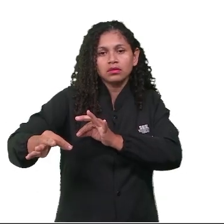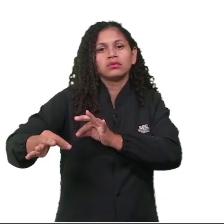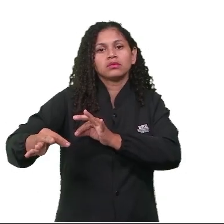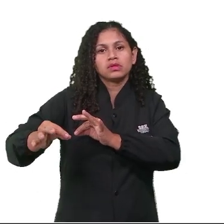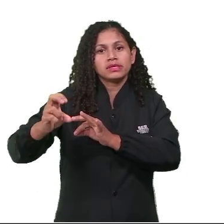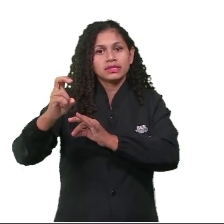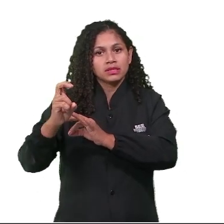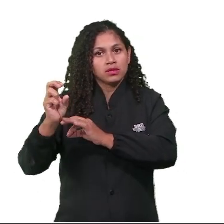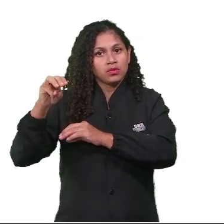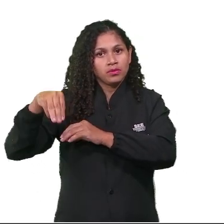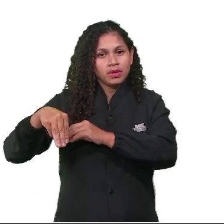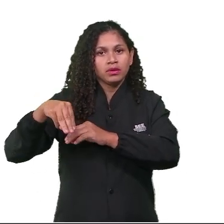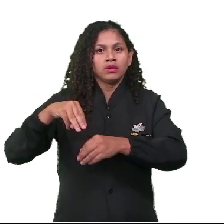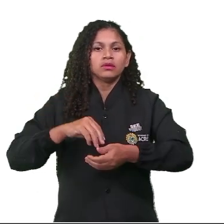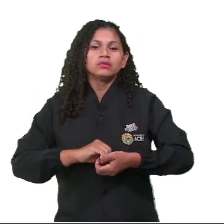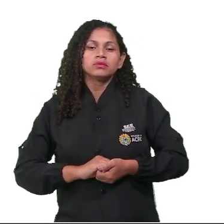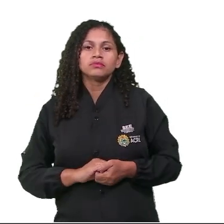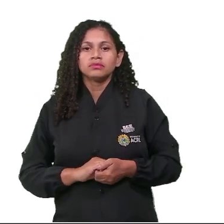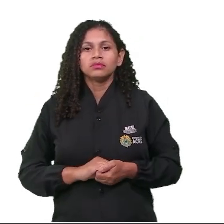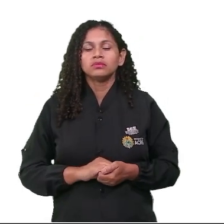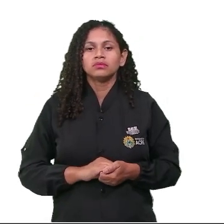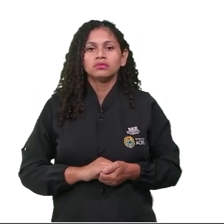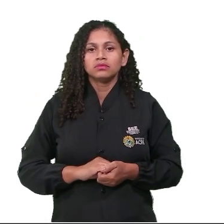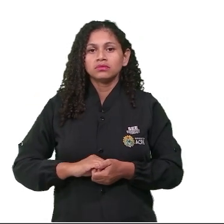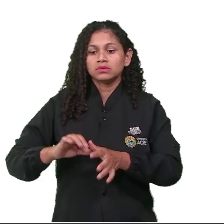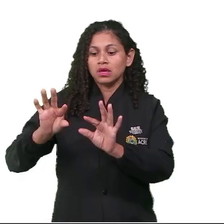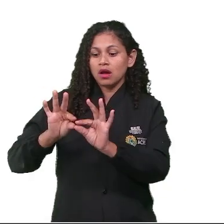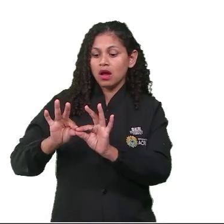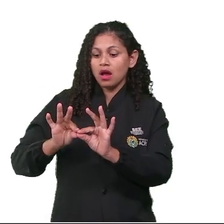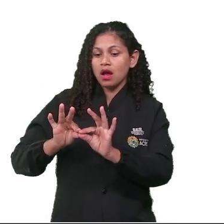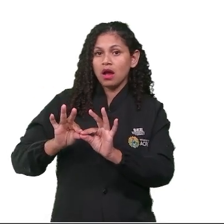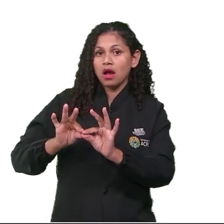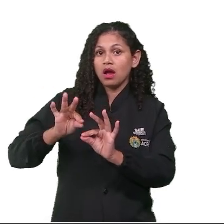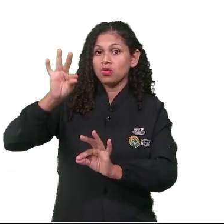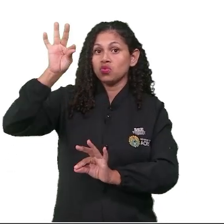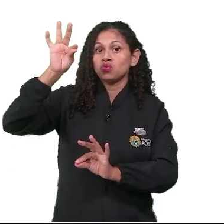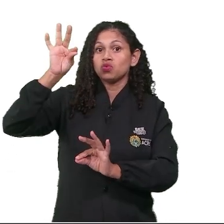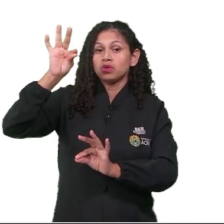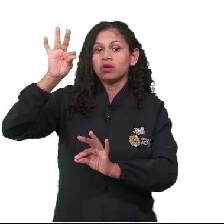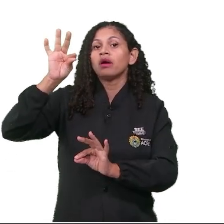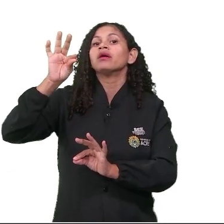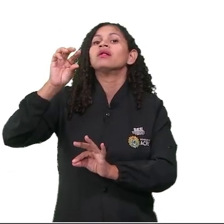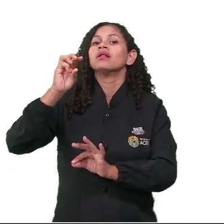metros. 5 metros de largura. E a altura, 3 metros.